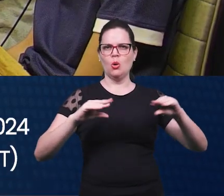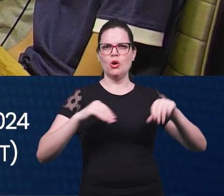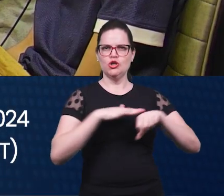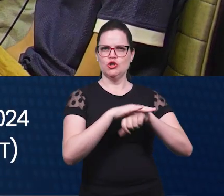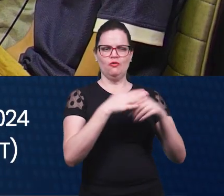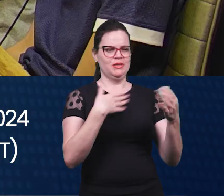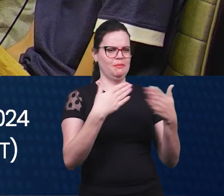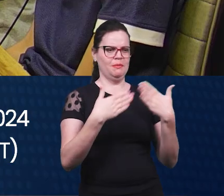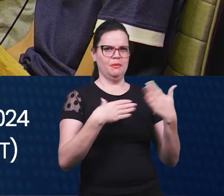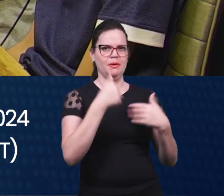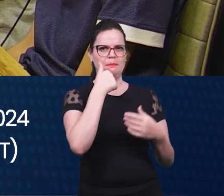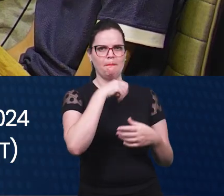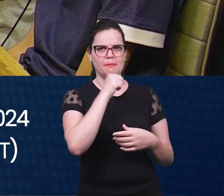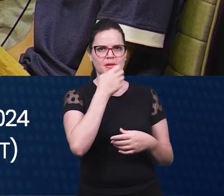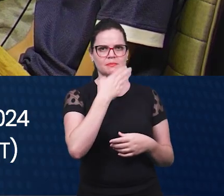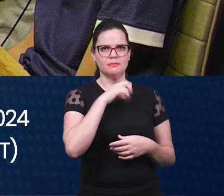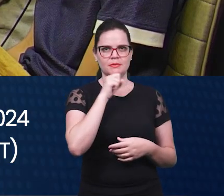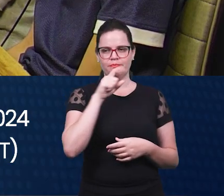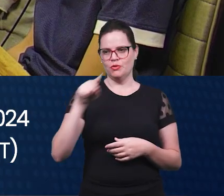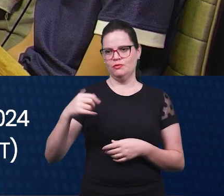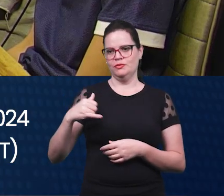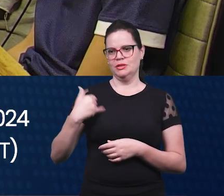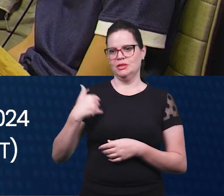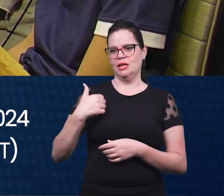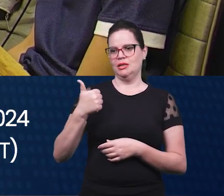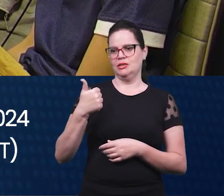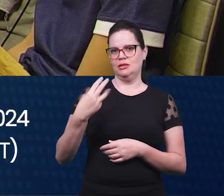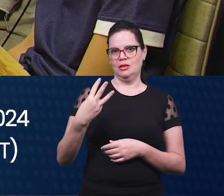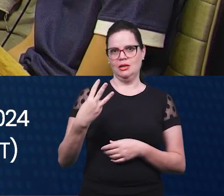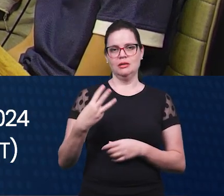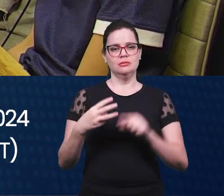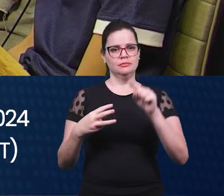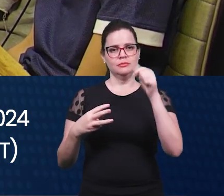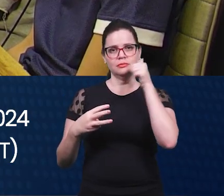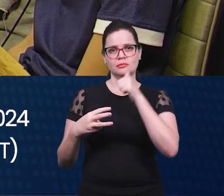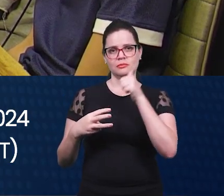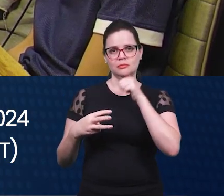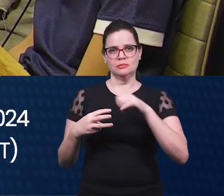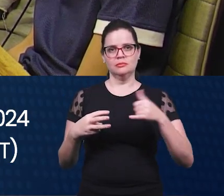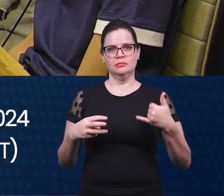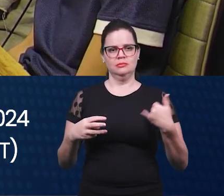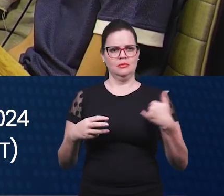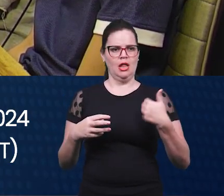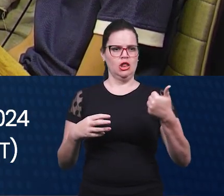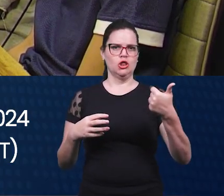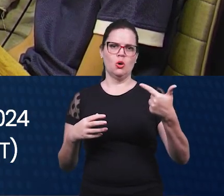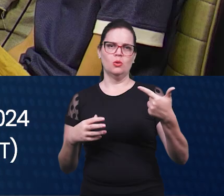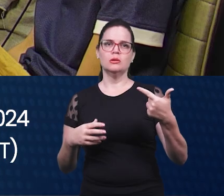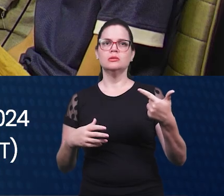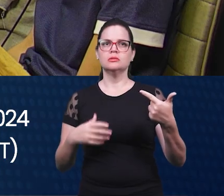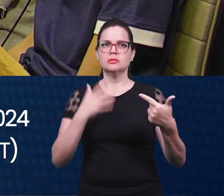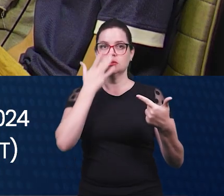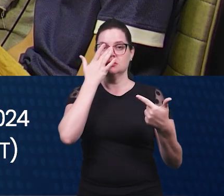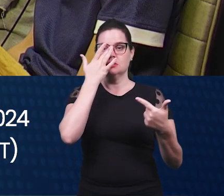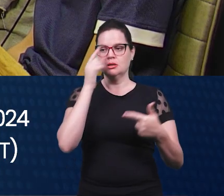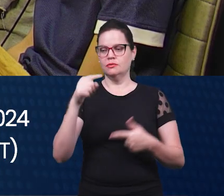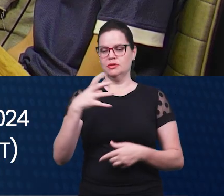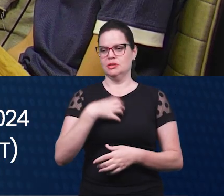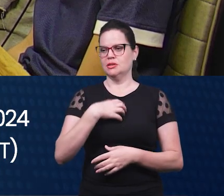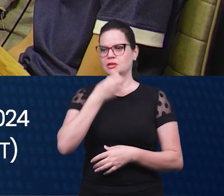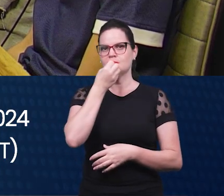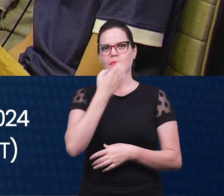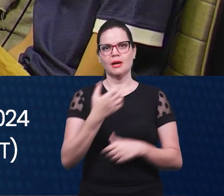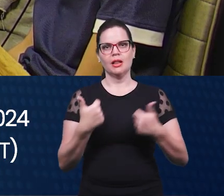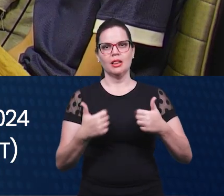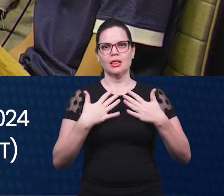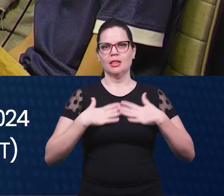verdade? Sim, Nós temos o Dudu com 14 anos, 13. 13 13 anos, e já se sente à vontade. E você acha, Dudu,